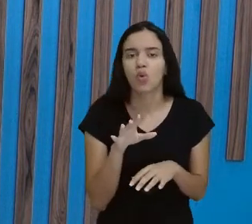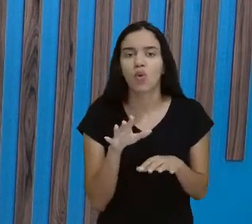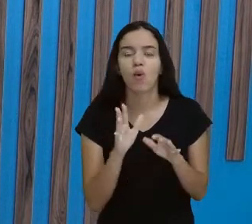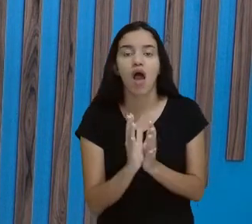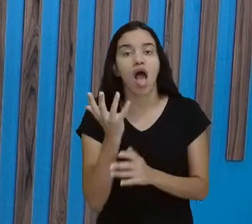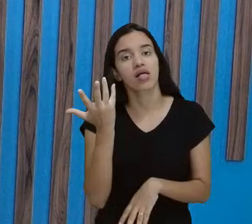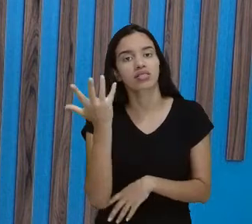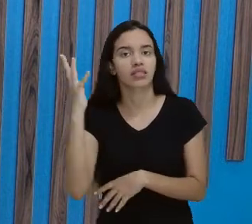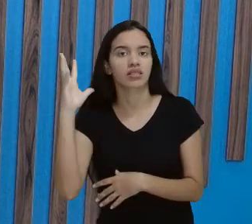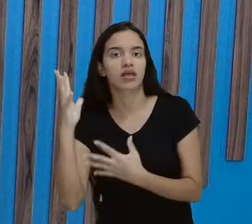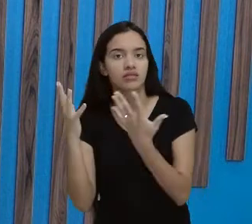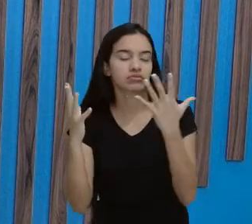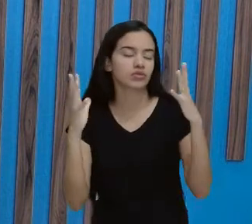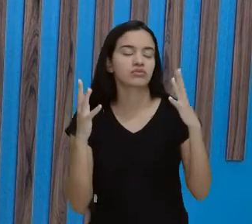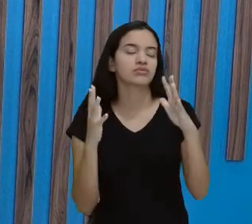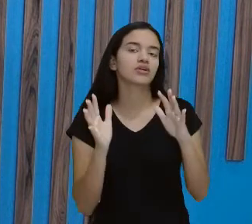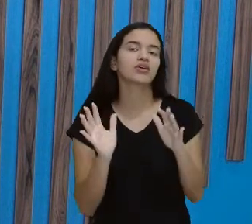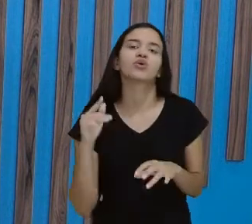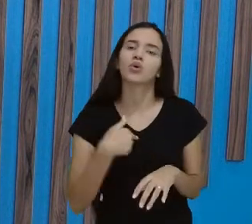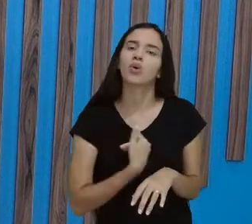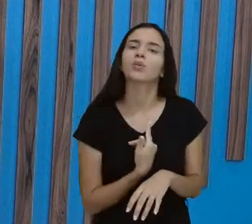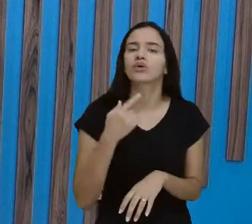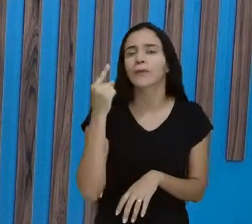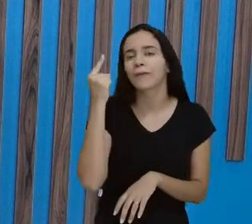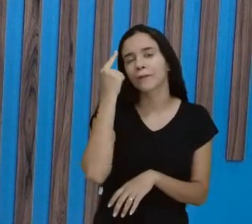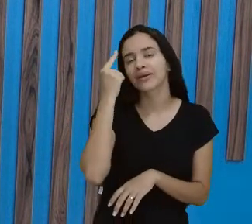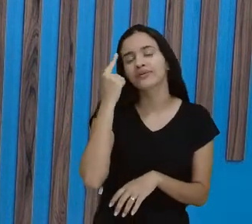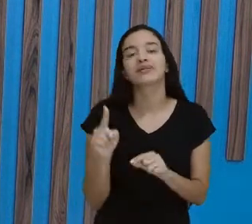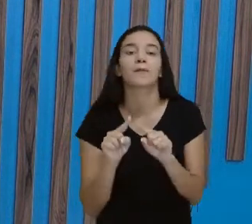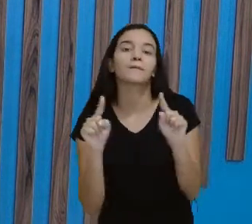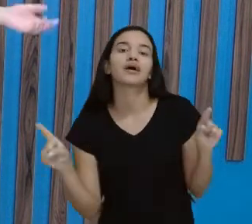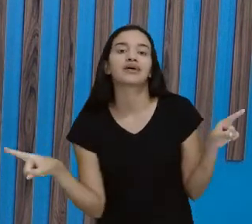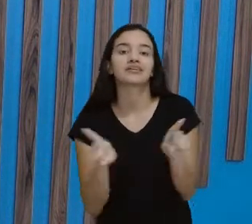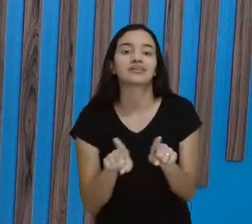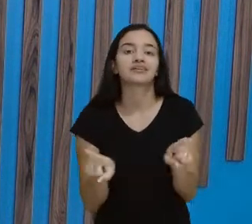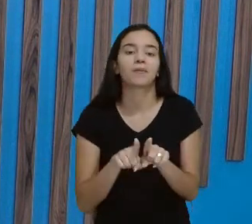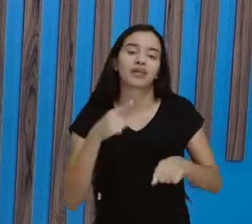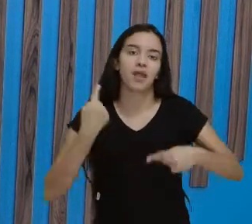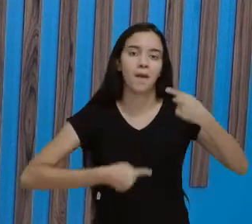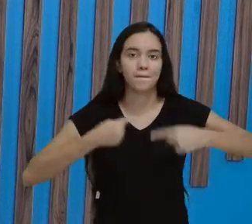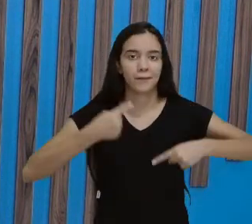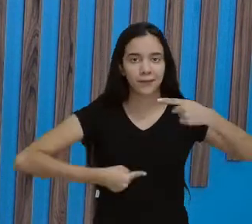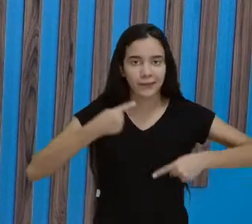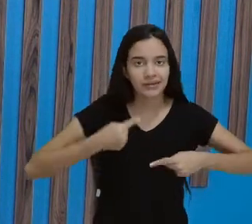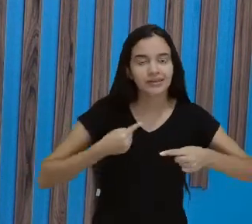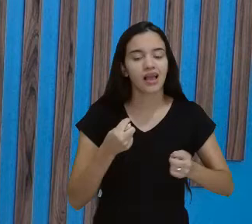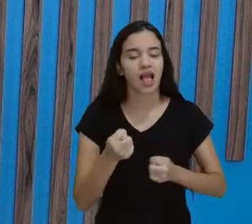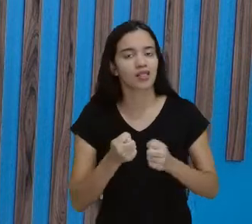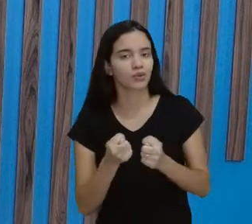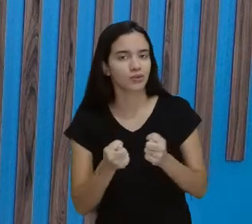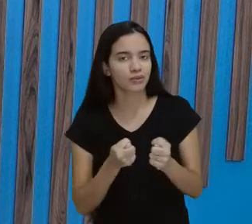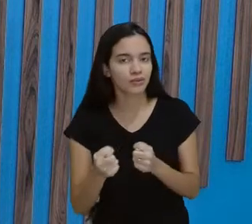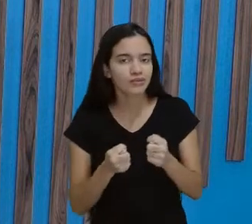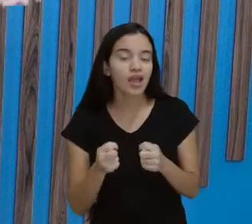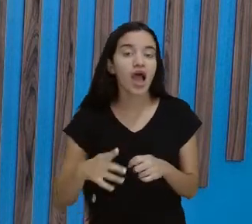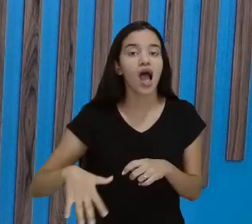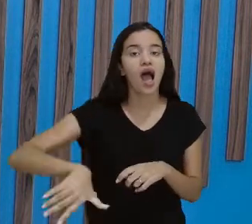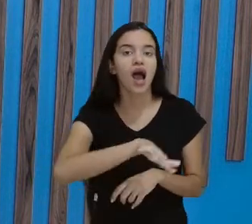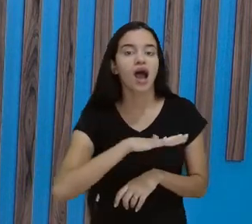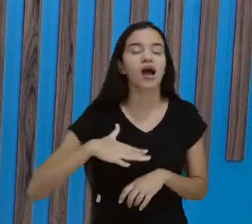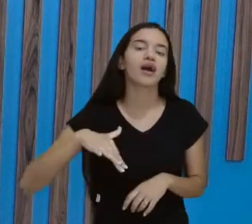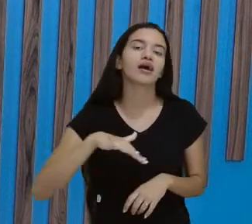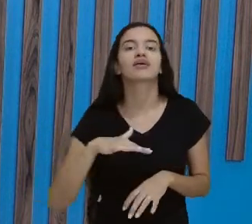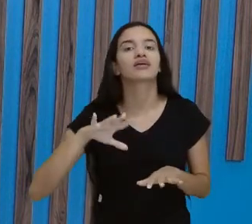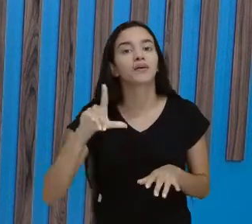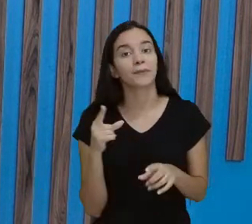da natureza, como geralmente a gente pensa, mas também a questão da política, da economia. São áreas que fazem parte,